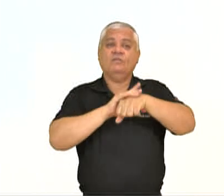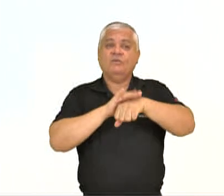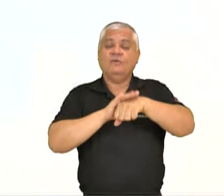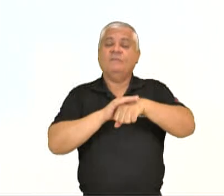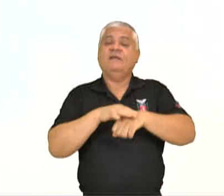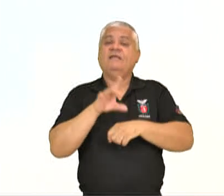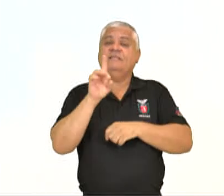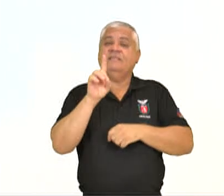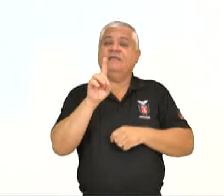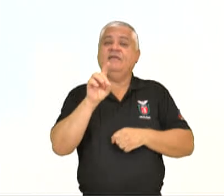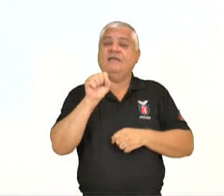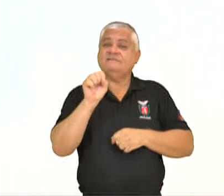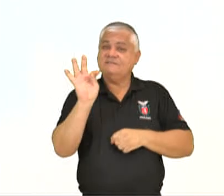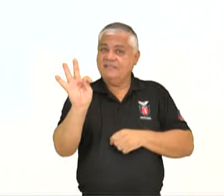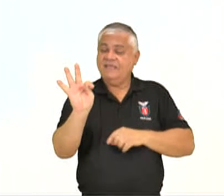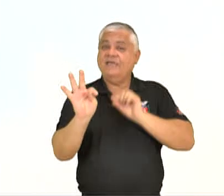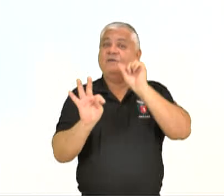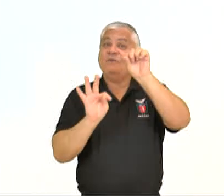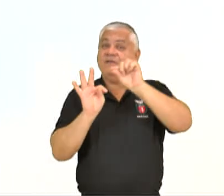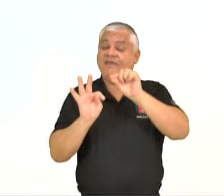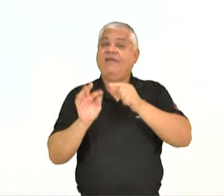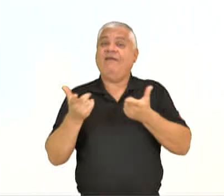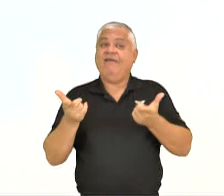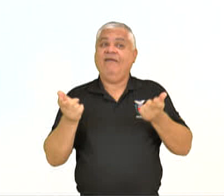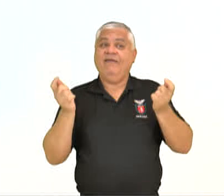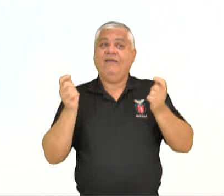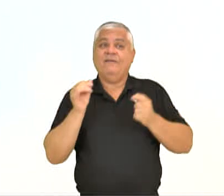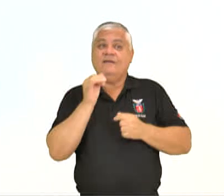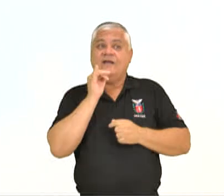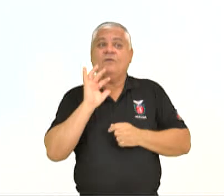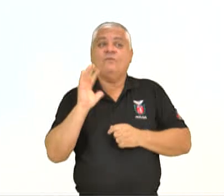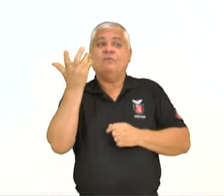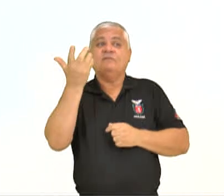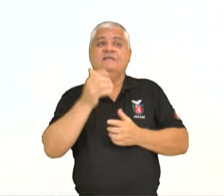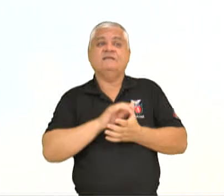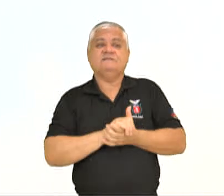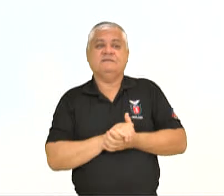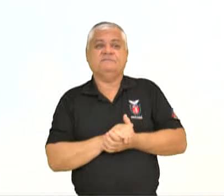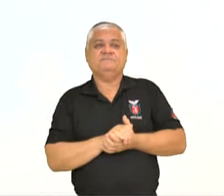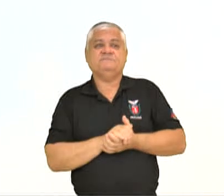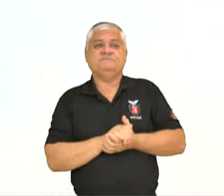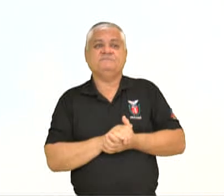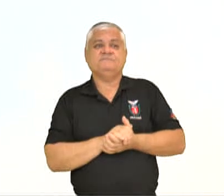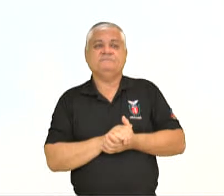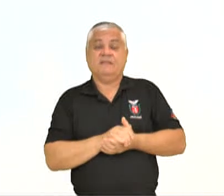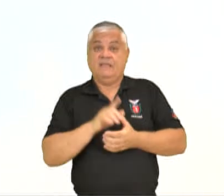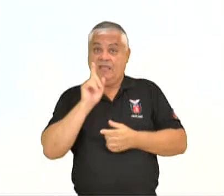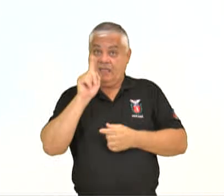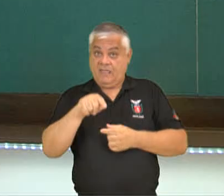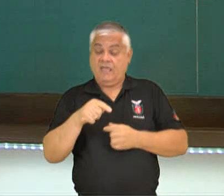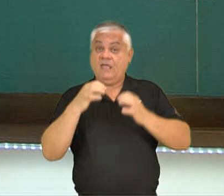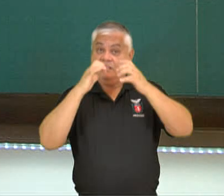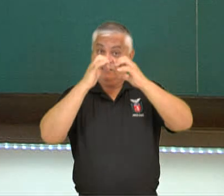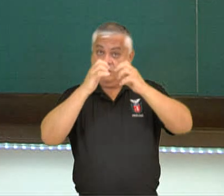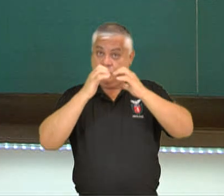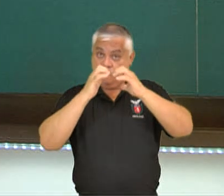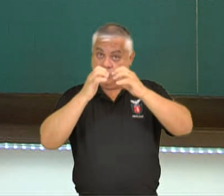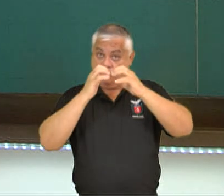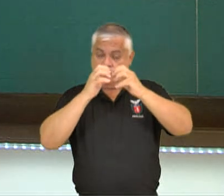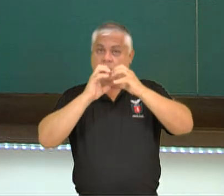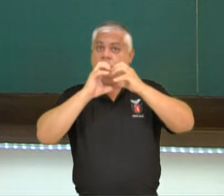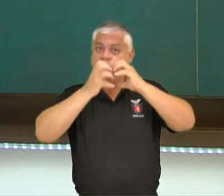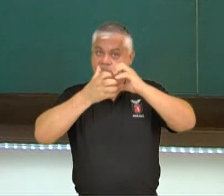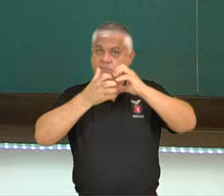está dizendo aqui ó, que ela tem um efeito positivo, né? Aqui, por exemplo, está dizendo que é uma doença